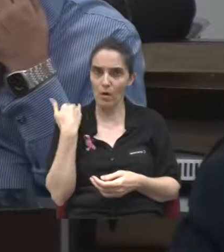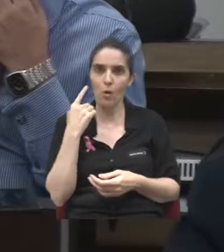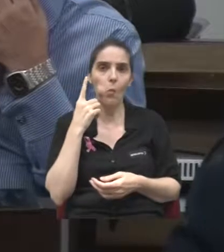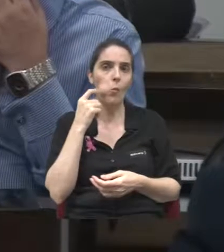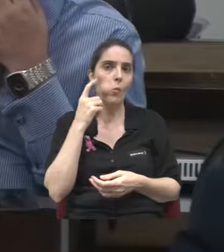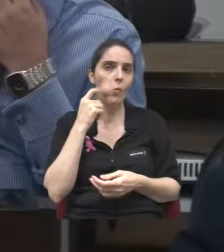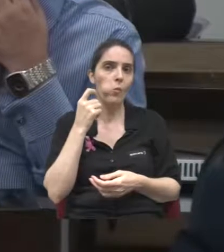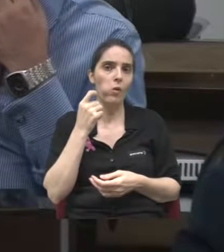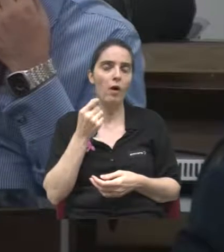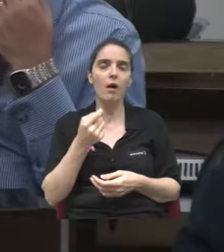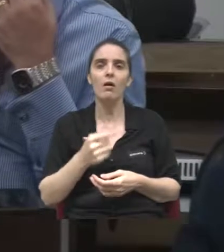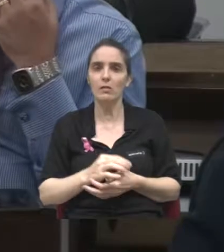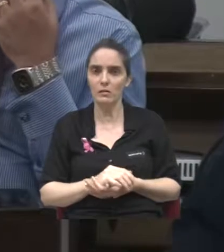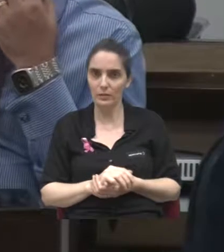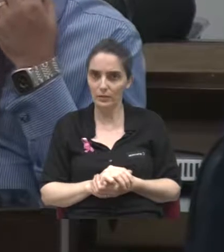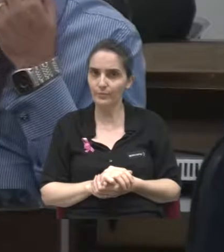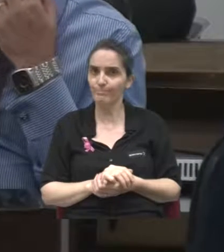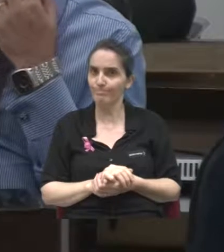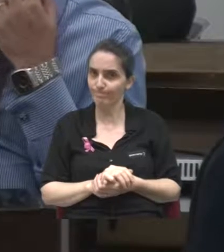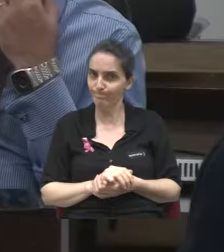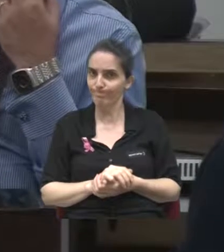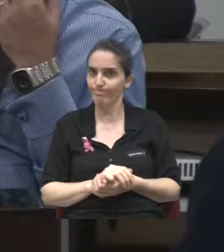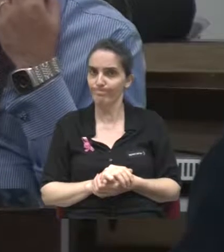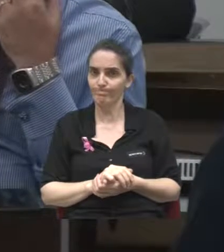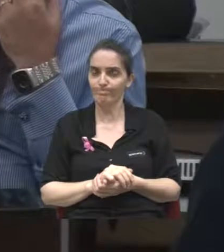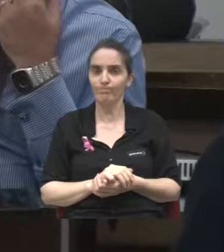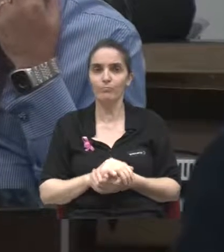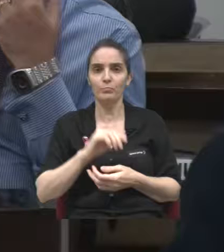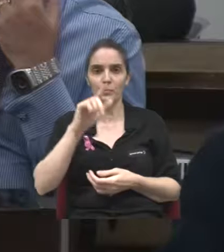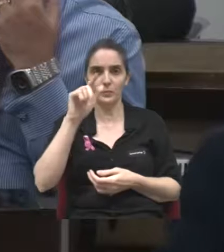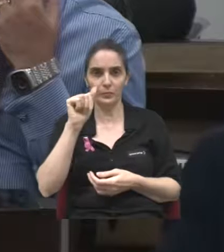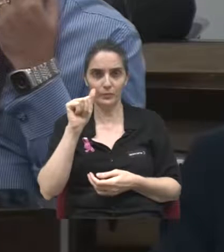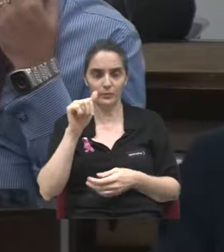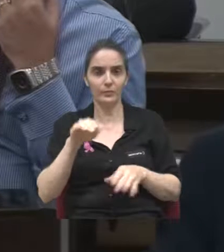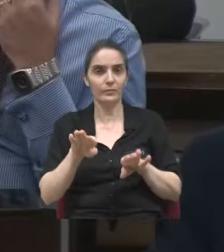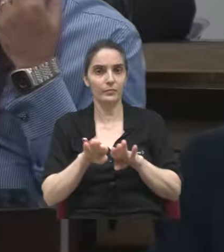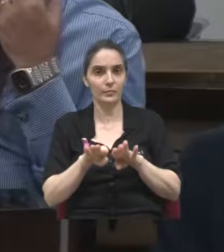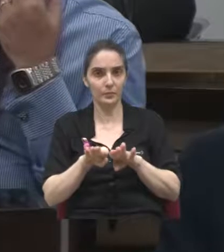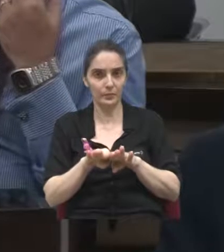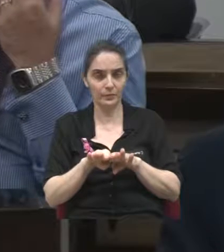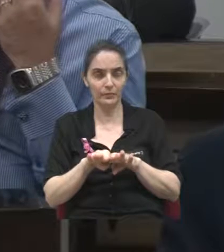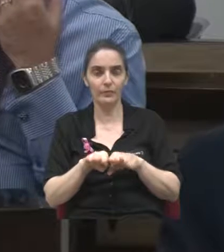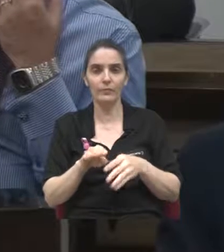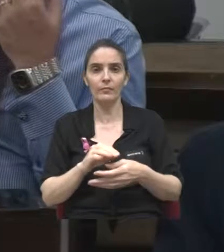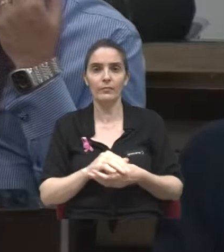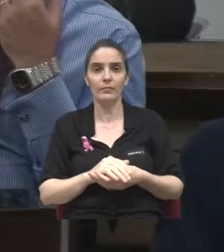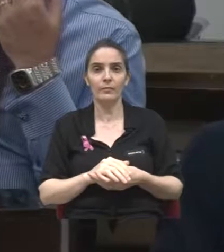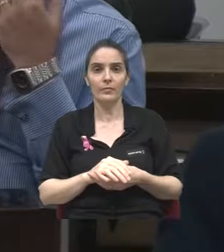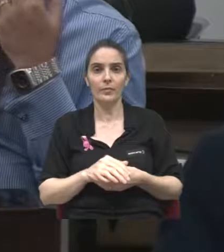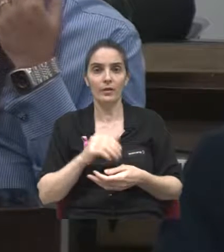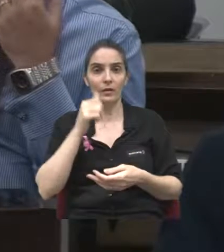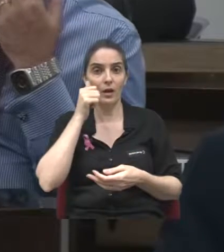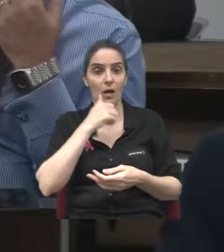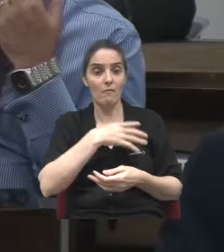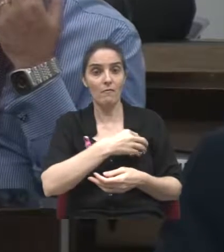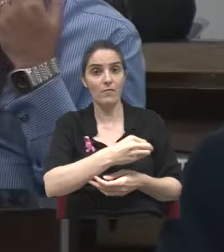boca. E depois eu tive outra situação com a minha filha, com gelo na boca também, que